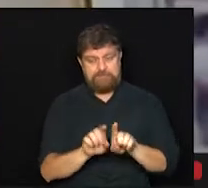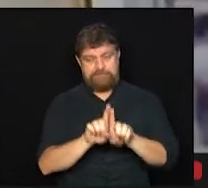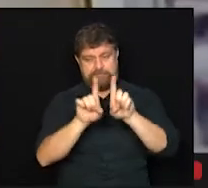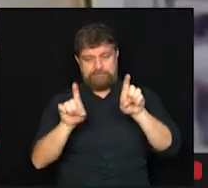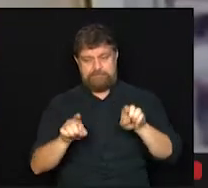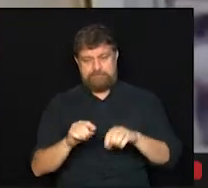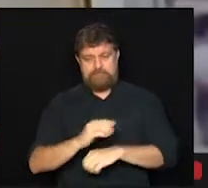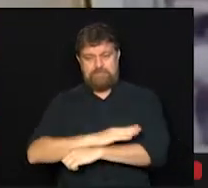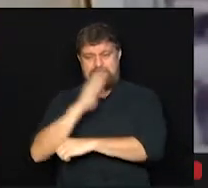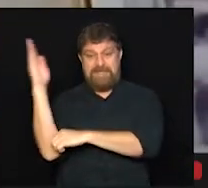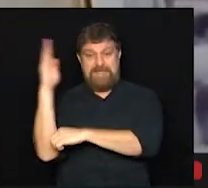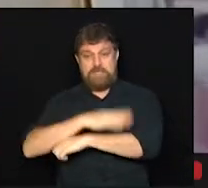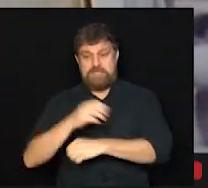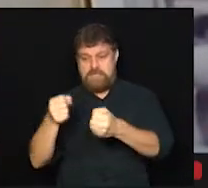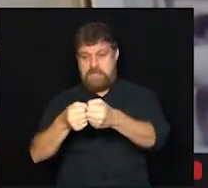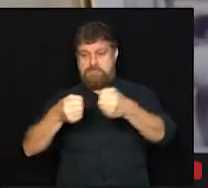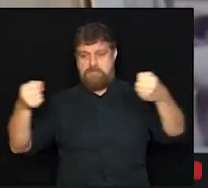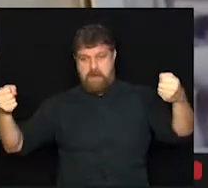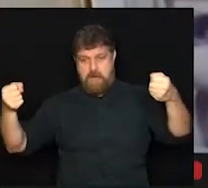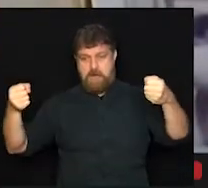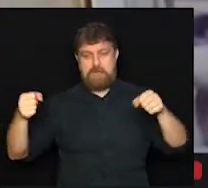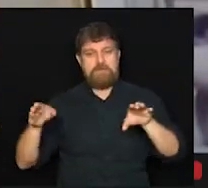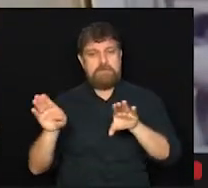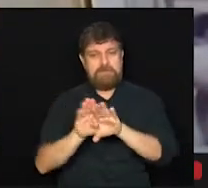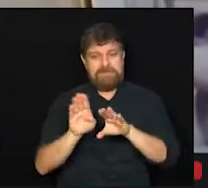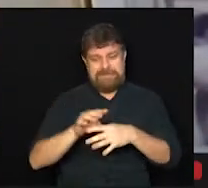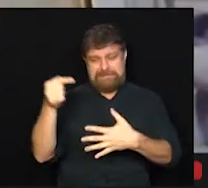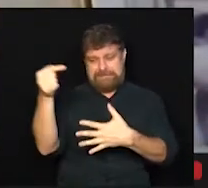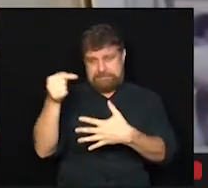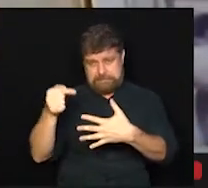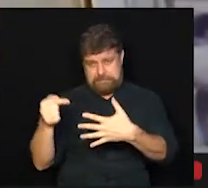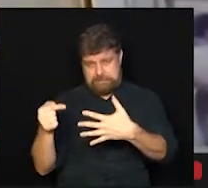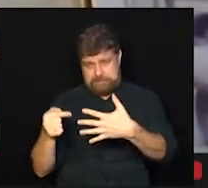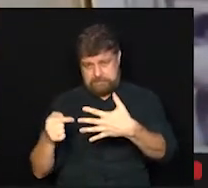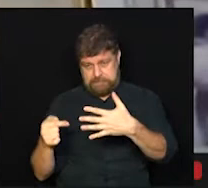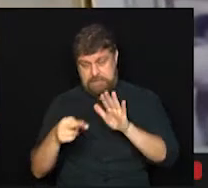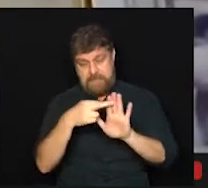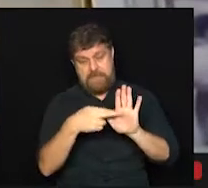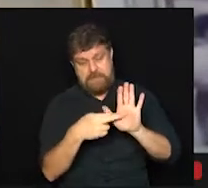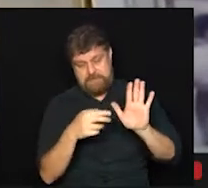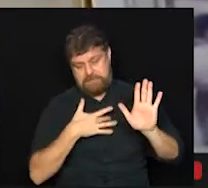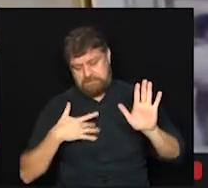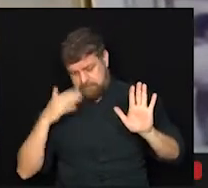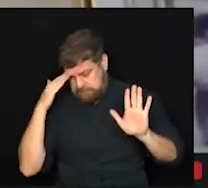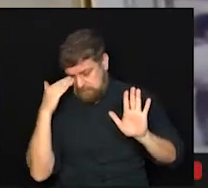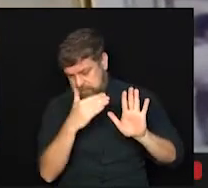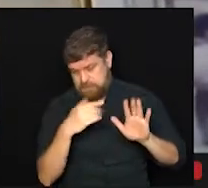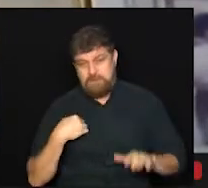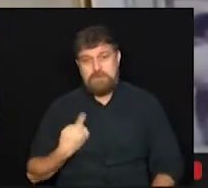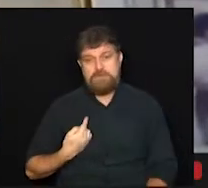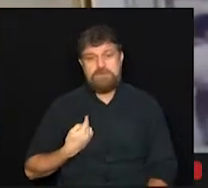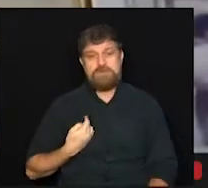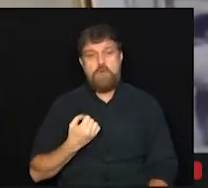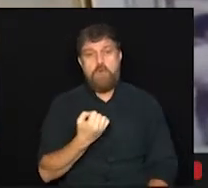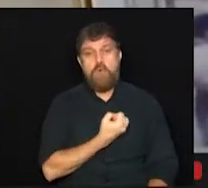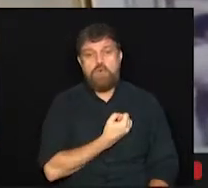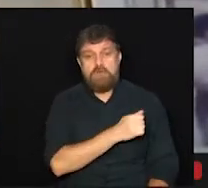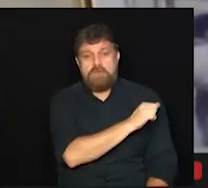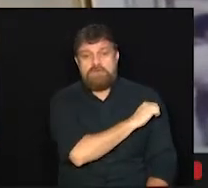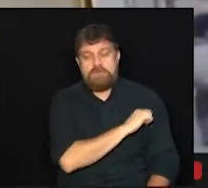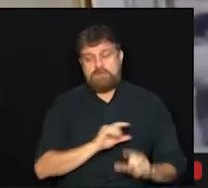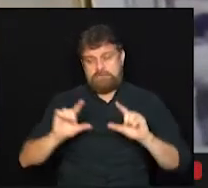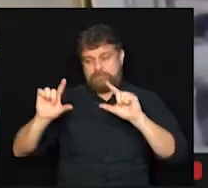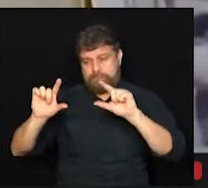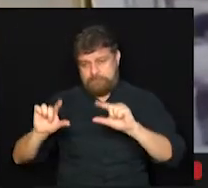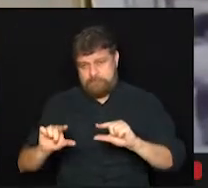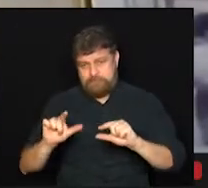janela aberta, tudo que é necessário do ponto de vista do protocolo, e reduzimos, as pessoas passaram a